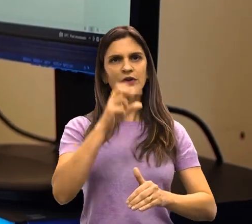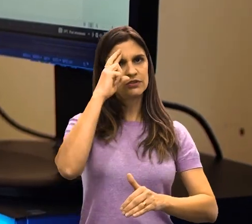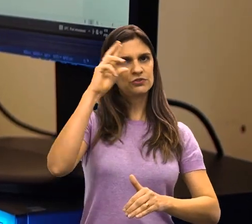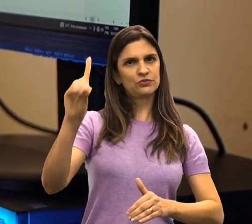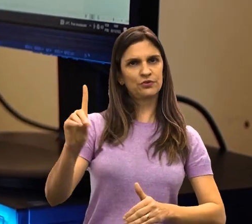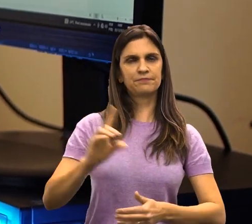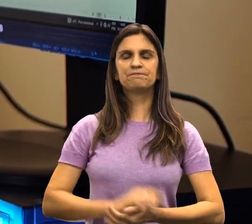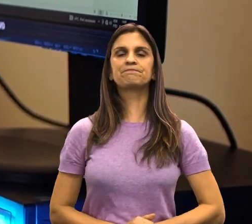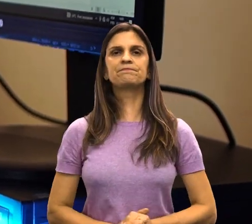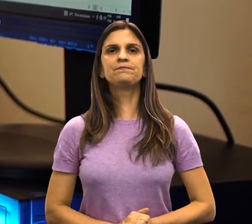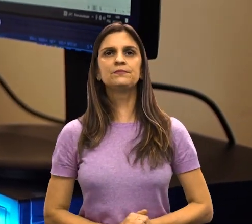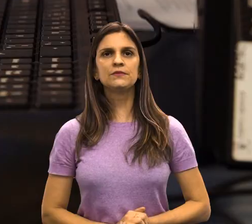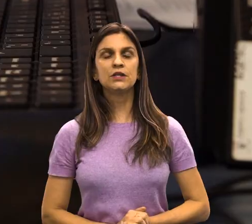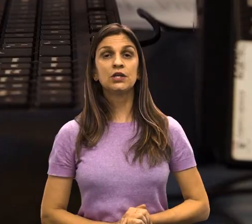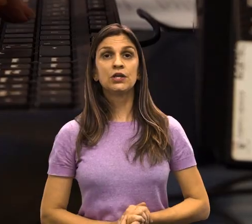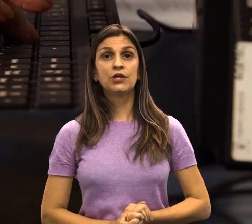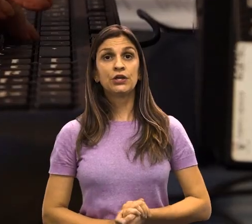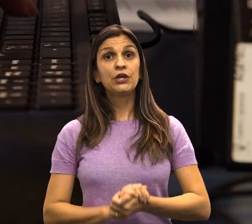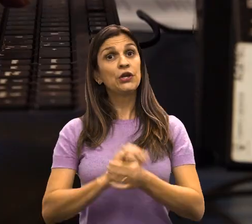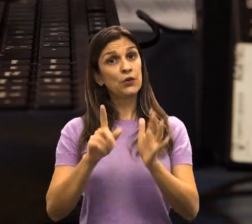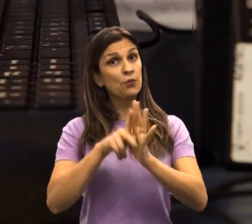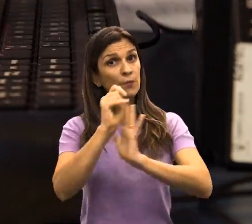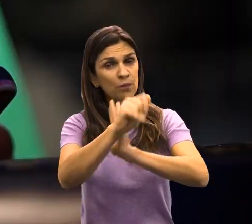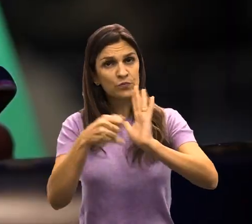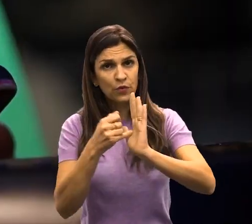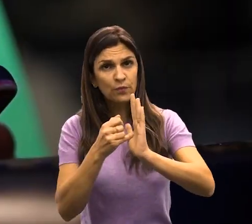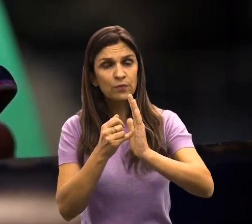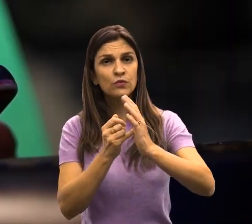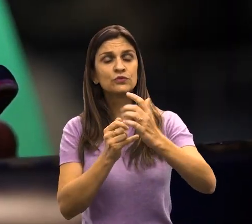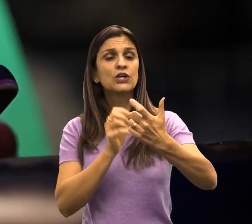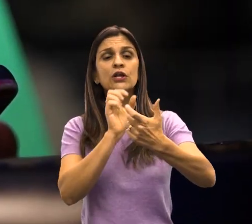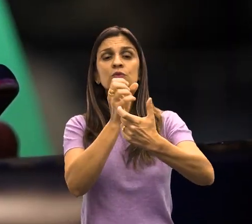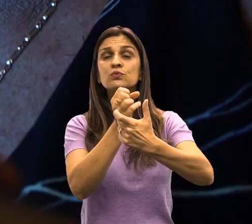O programa de alfabetização da terceira idade